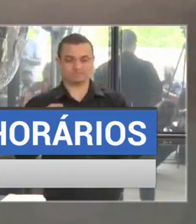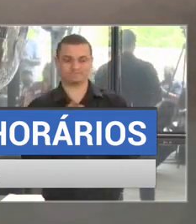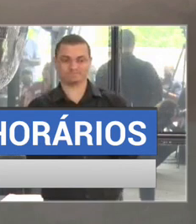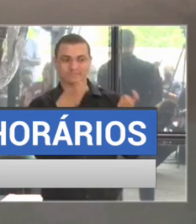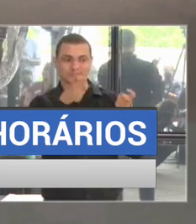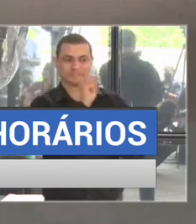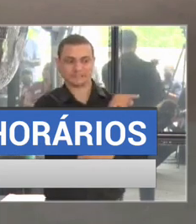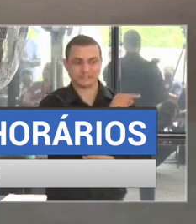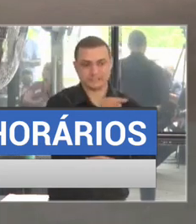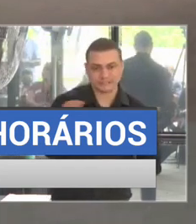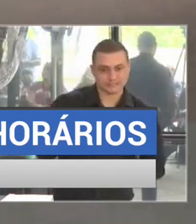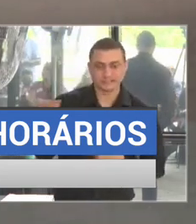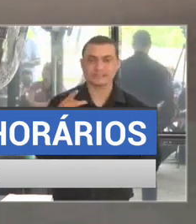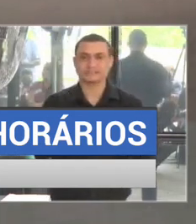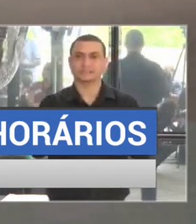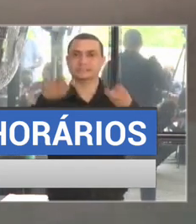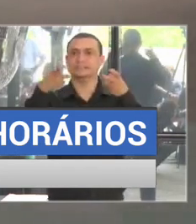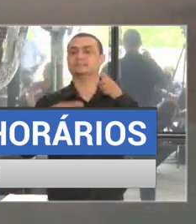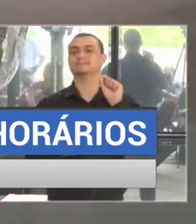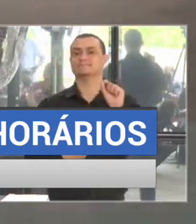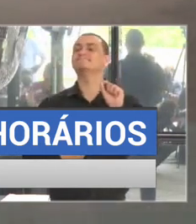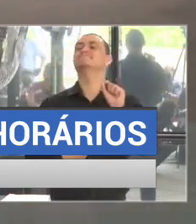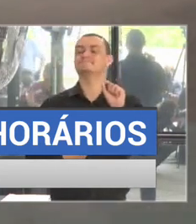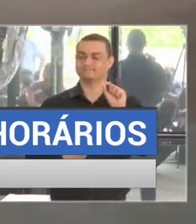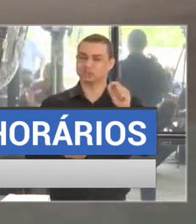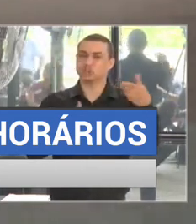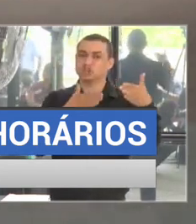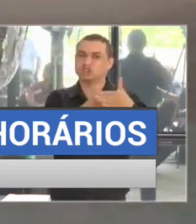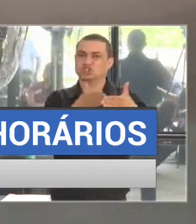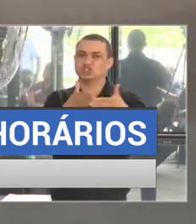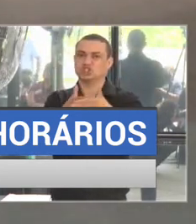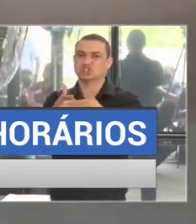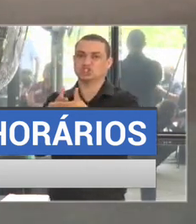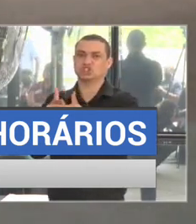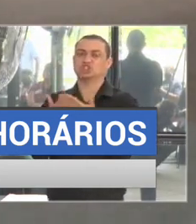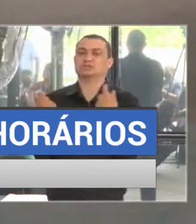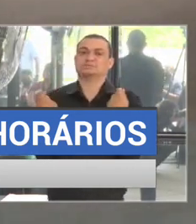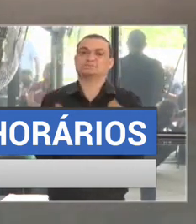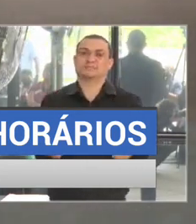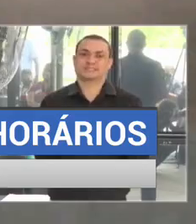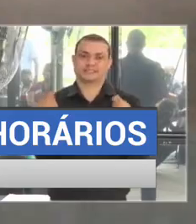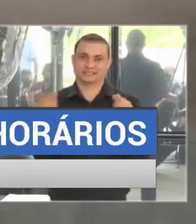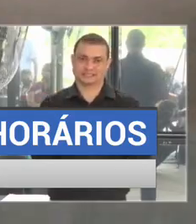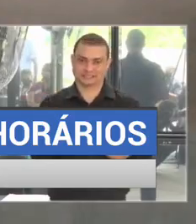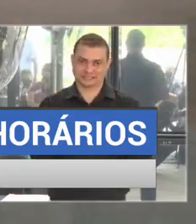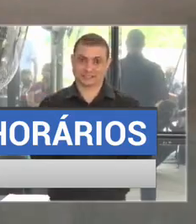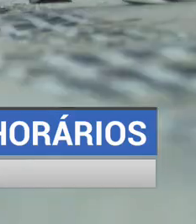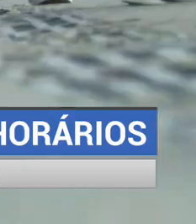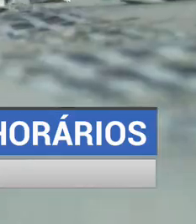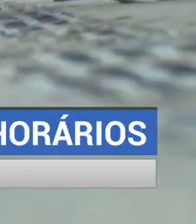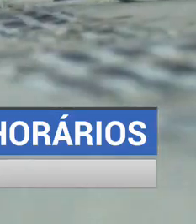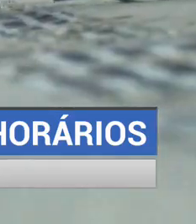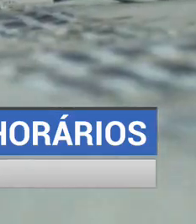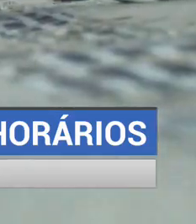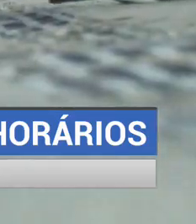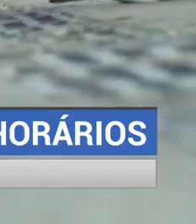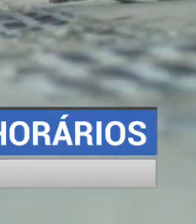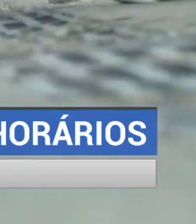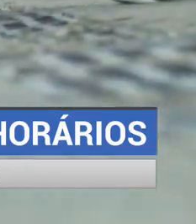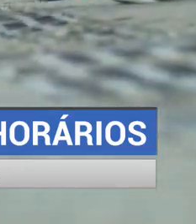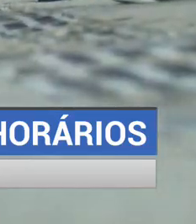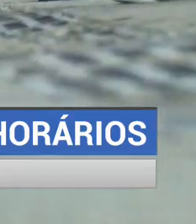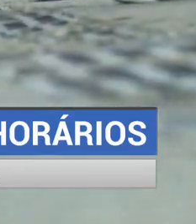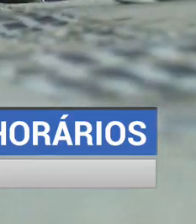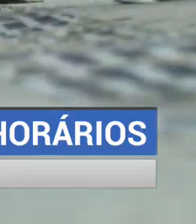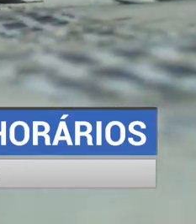detectou uma necessidade de medidas mais duras. As medidas passam